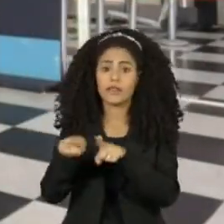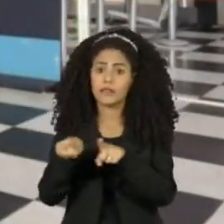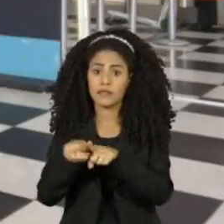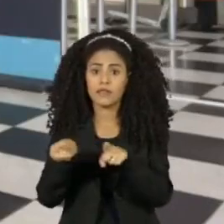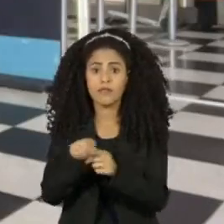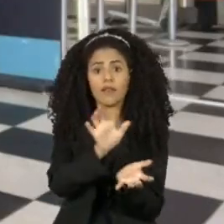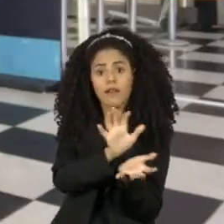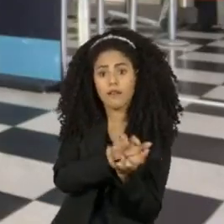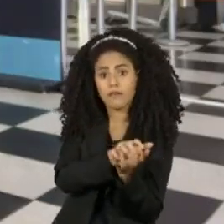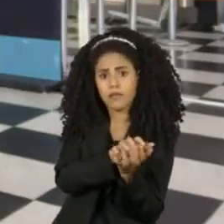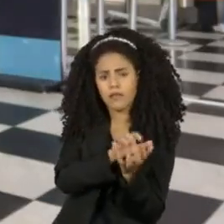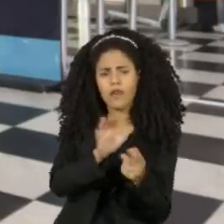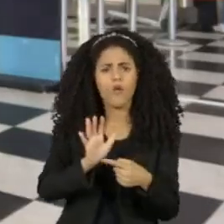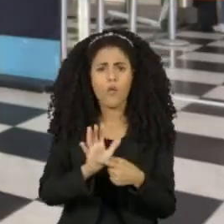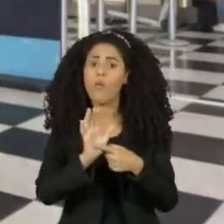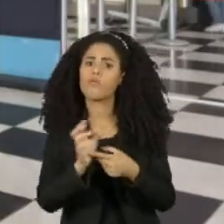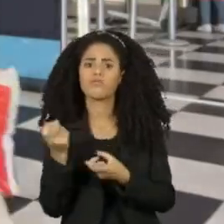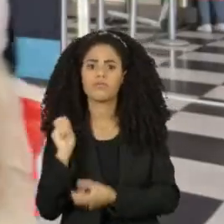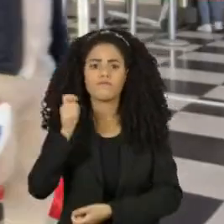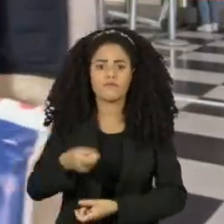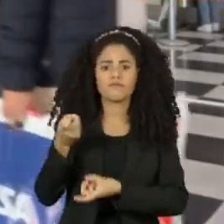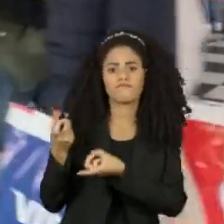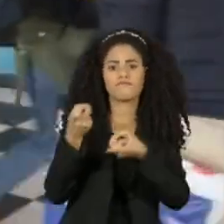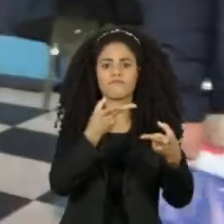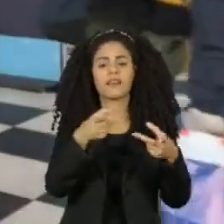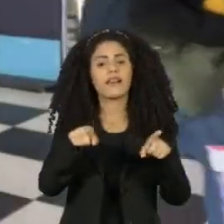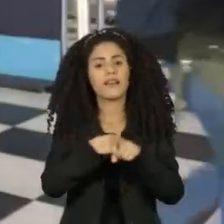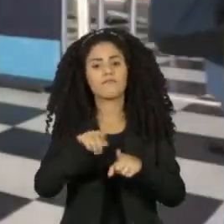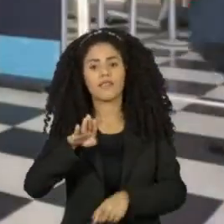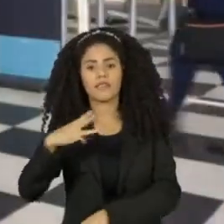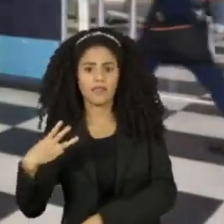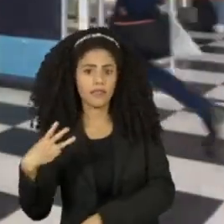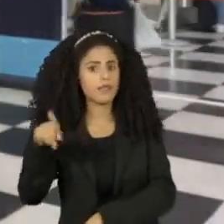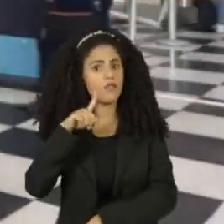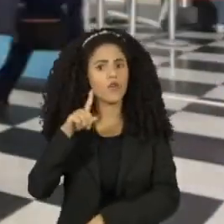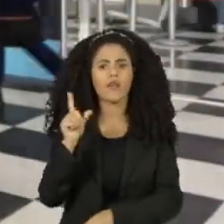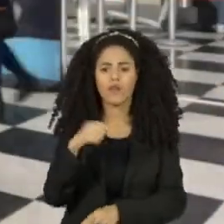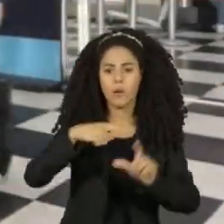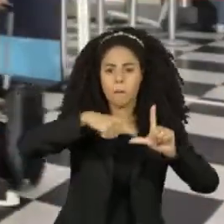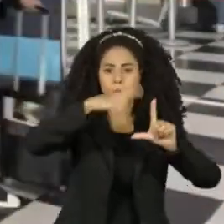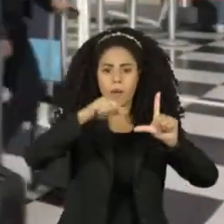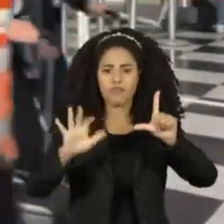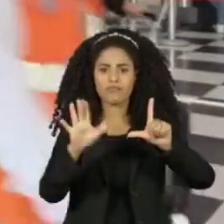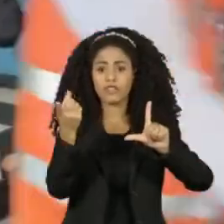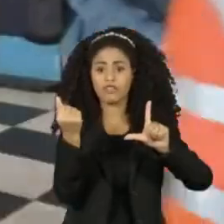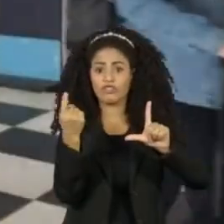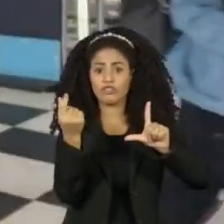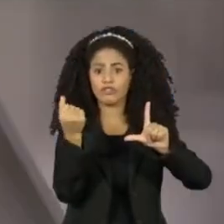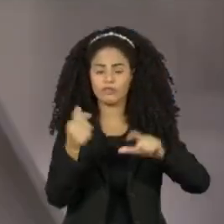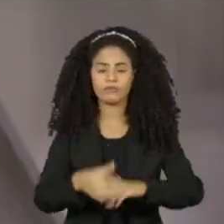e Recife. O leilão será na sede da B3, a Bolsa de Valores, no centro de São Paulo.